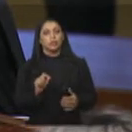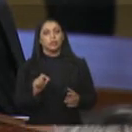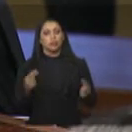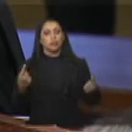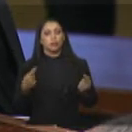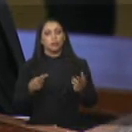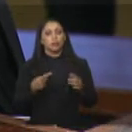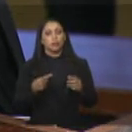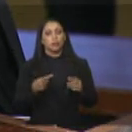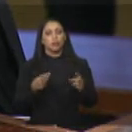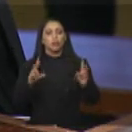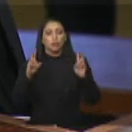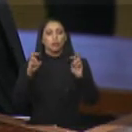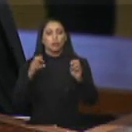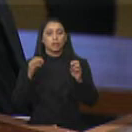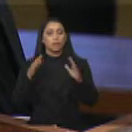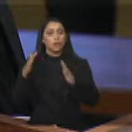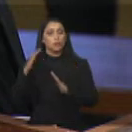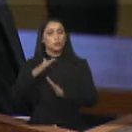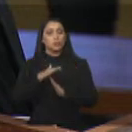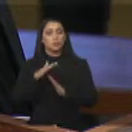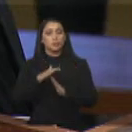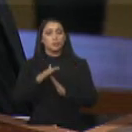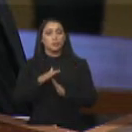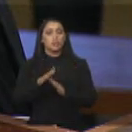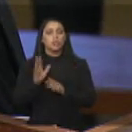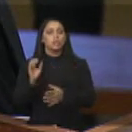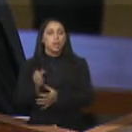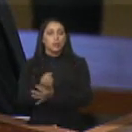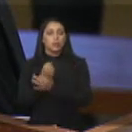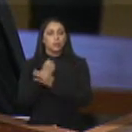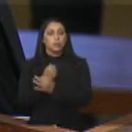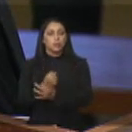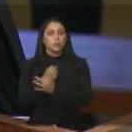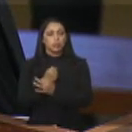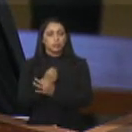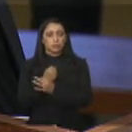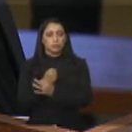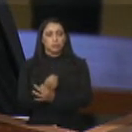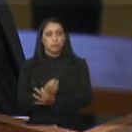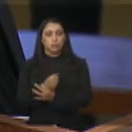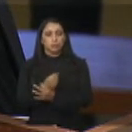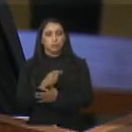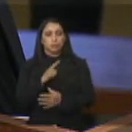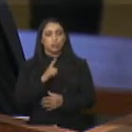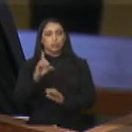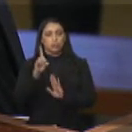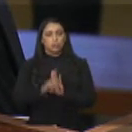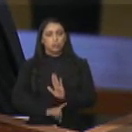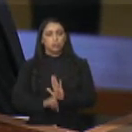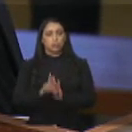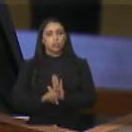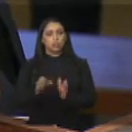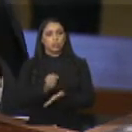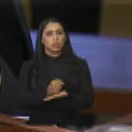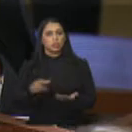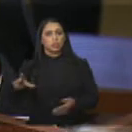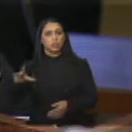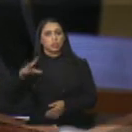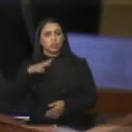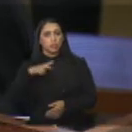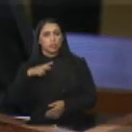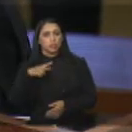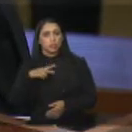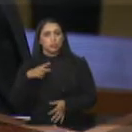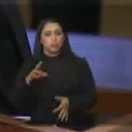controvérsia relativa aos limites, ao âmbito de proteção e à dimensão axiológica dos direitos fundamentais à privacidade e